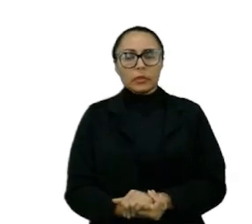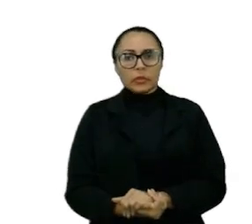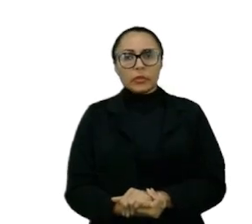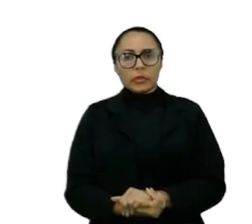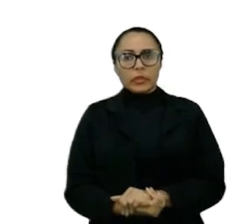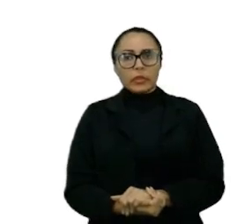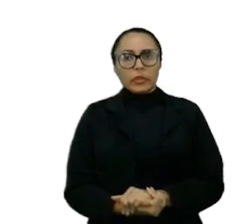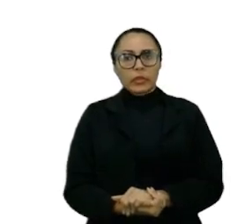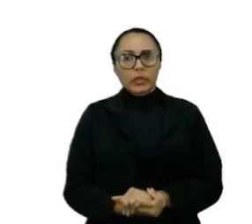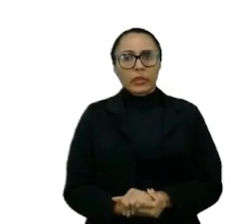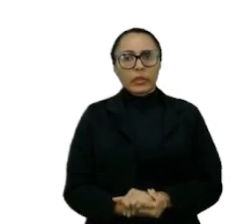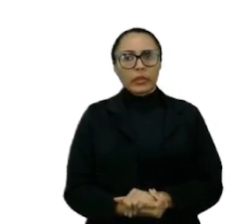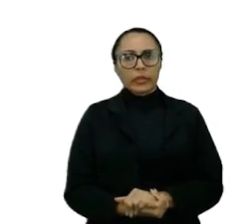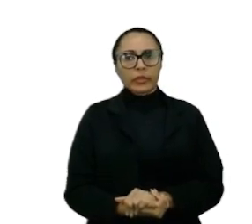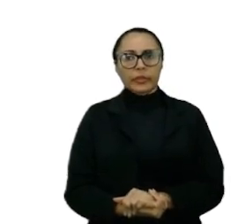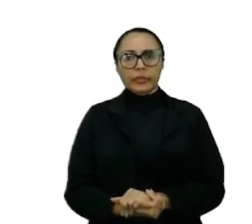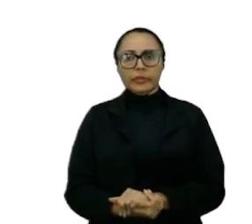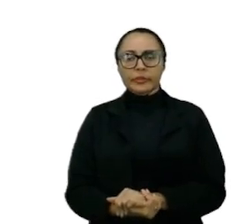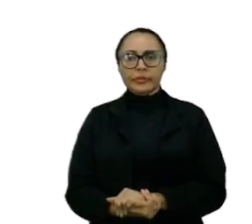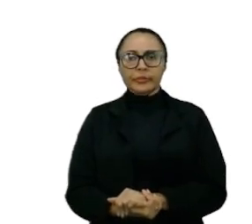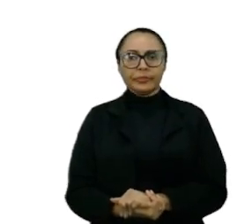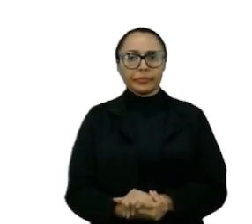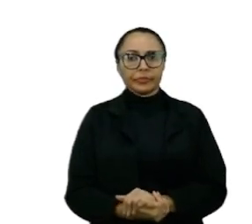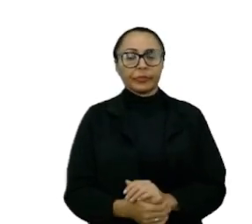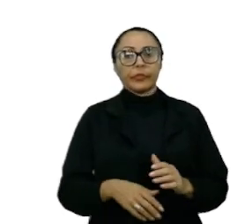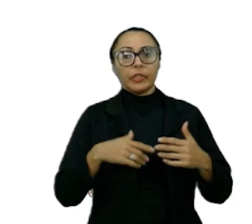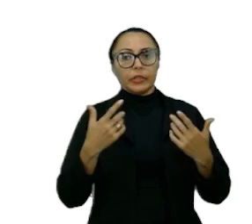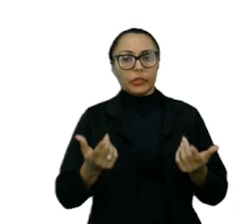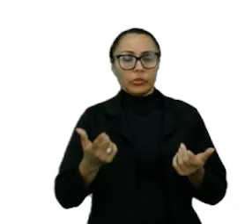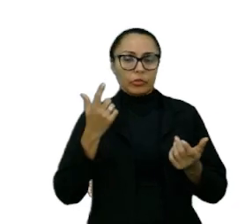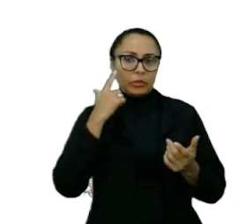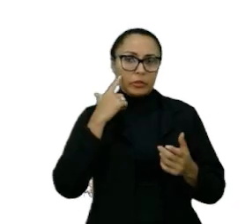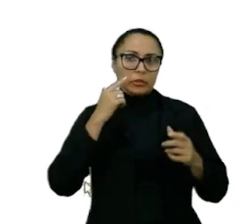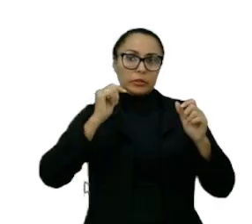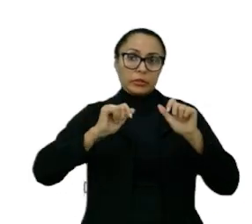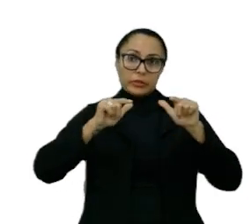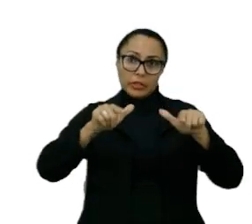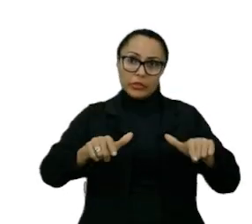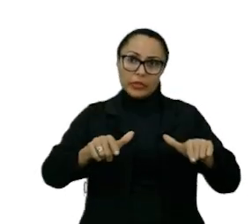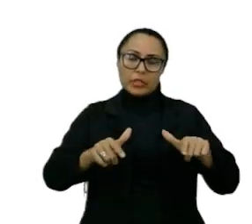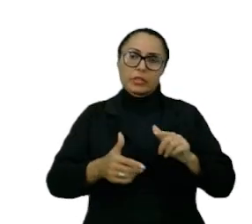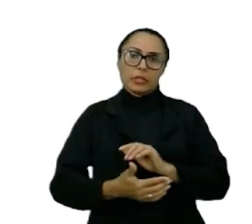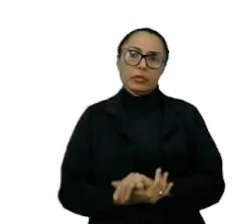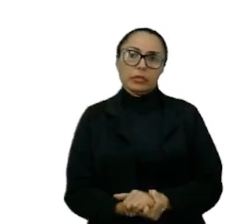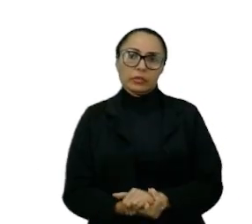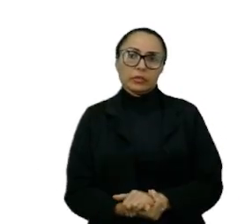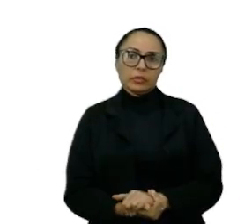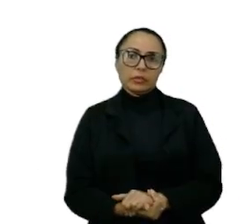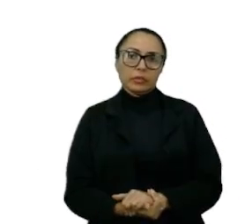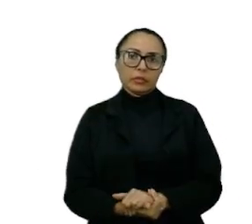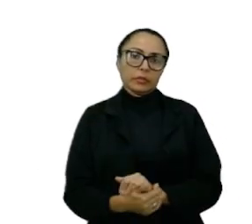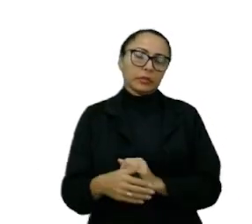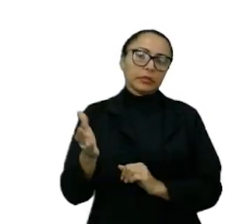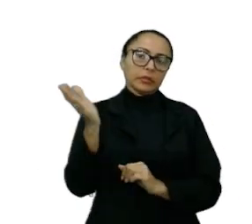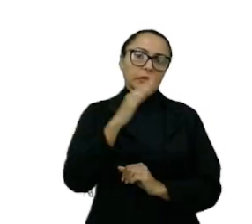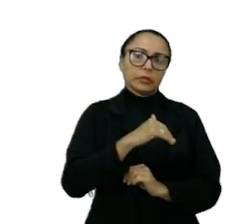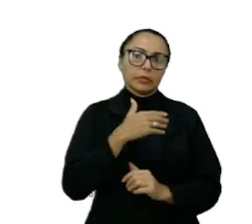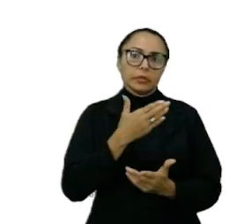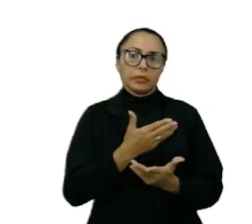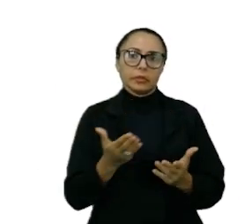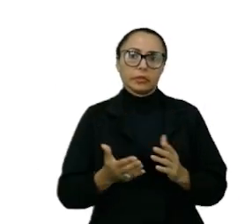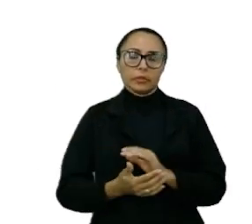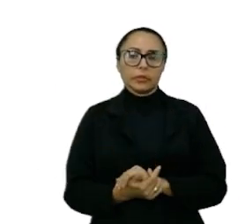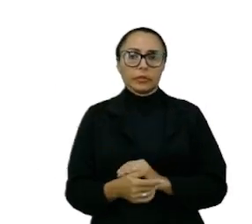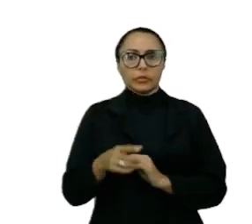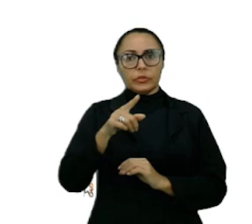certificador. E isso é gerado a certificação. Acompanha comigo, aí na